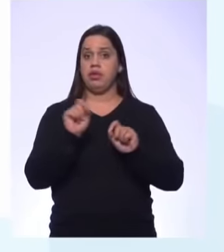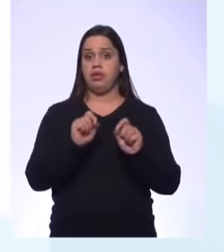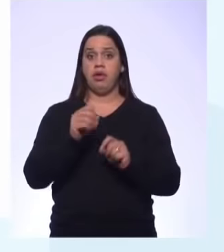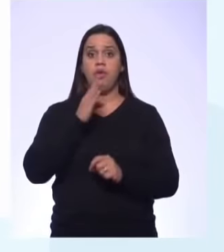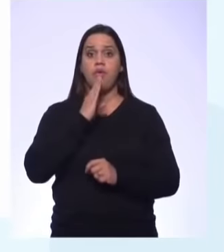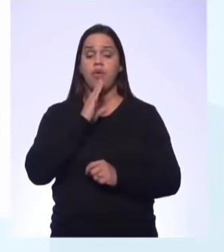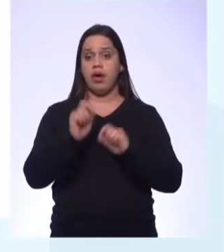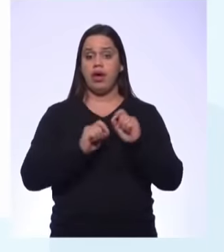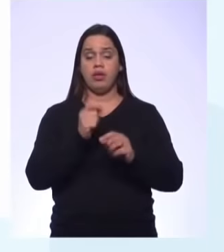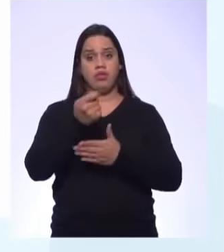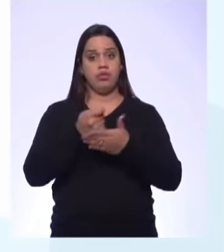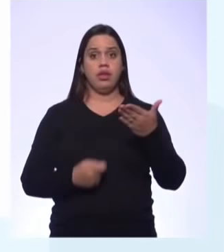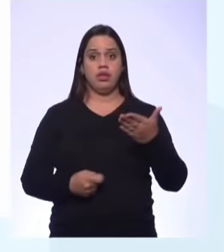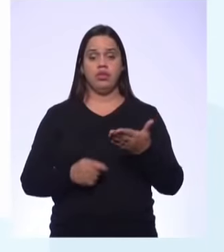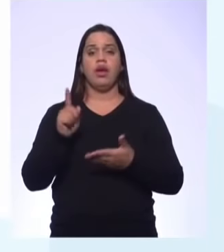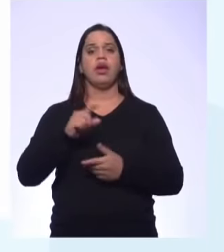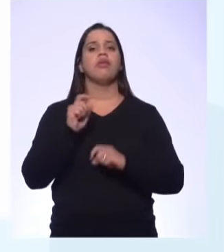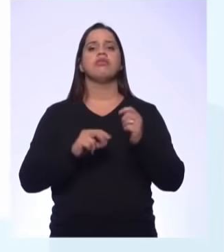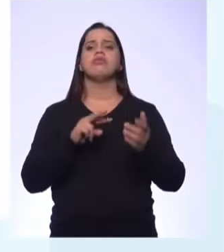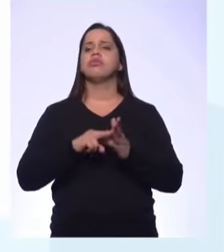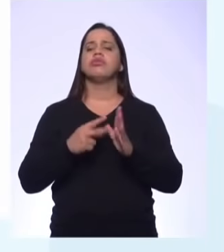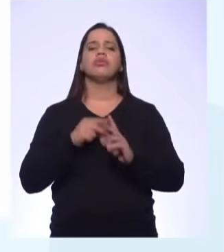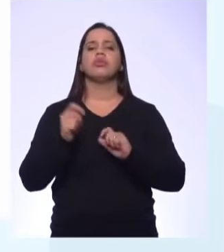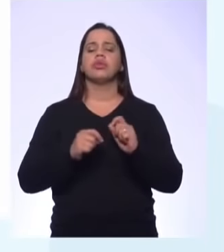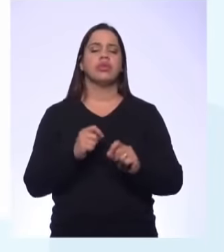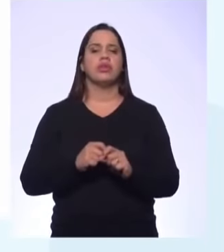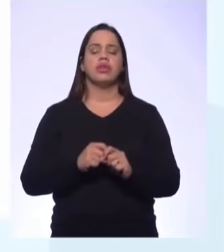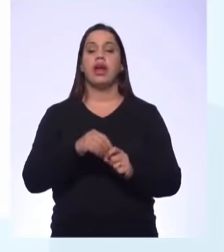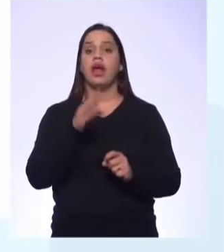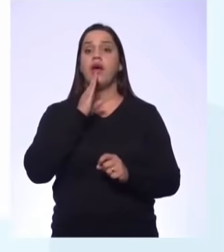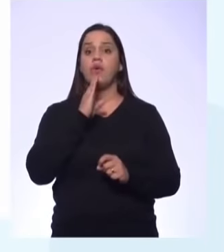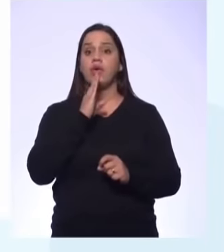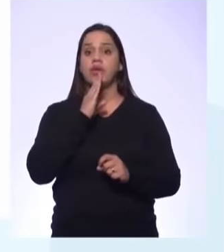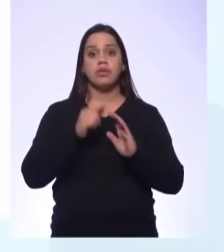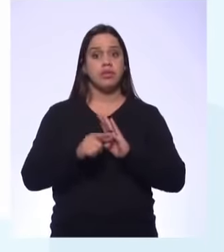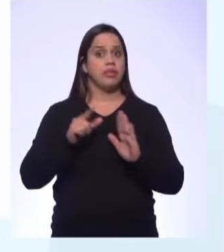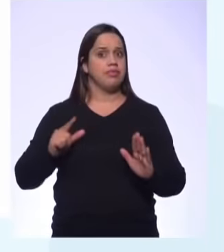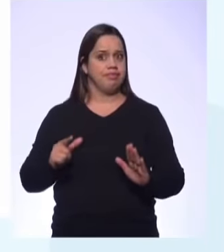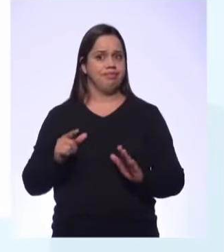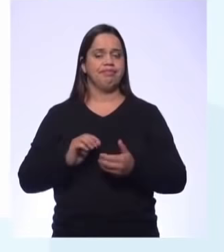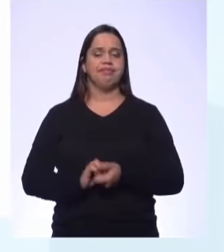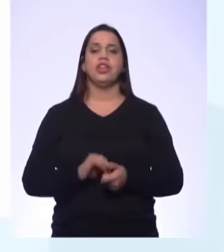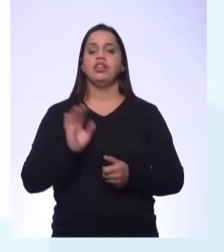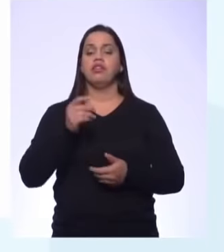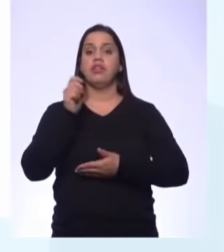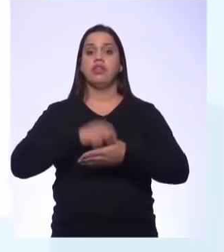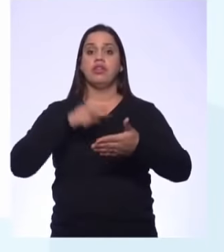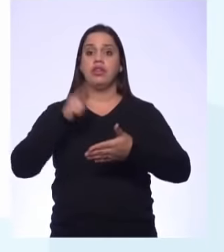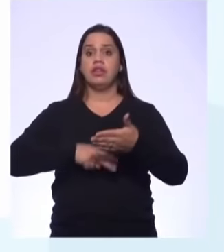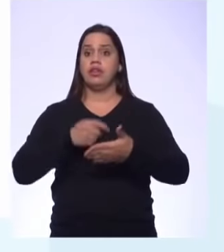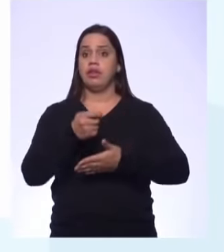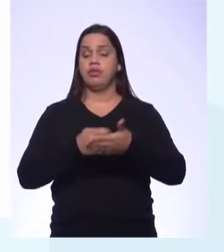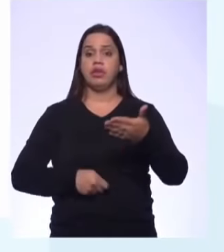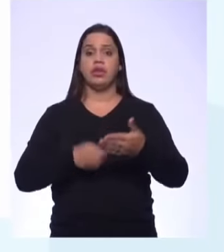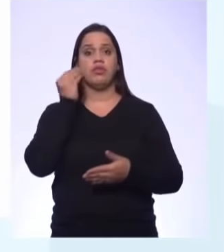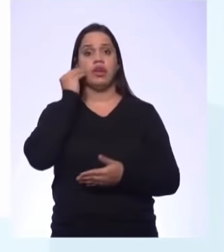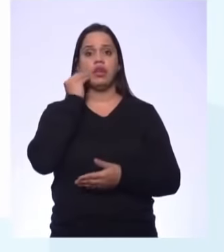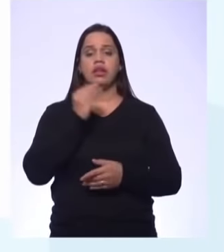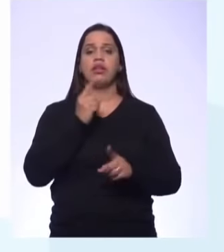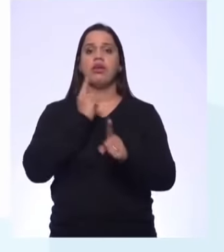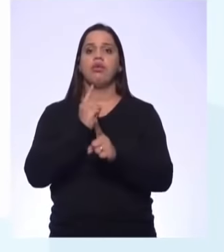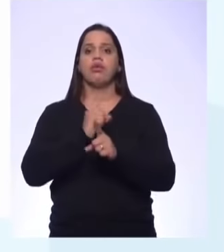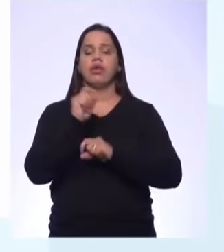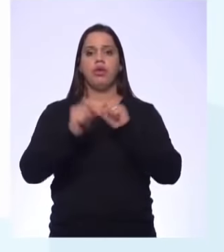ali o texto. Isso chama conhecimento prévio. Então, você vai fazer uma leitura rápida do texto e você vai tentar achar quais